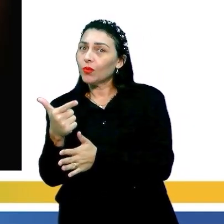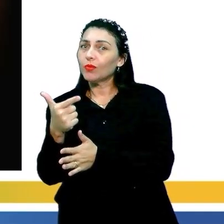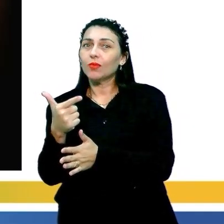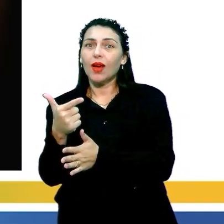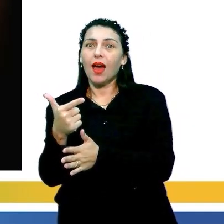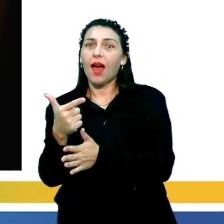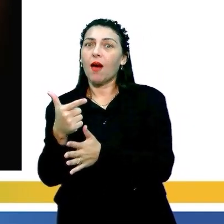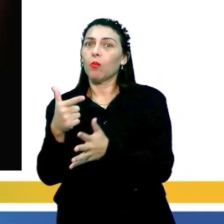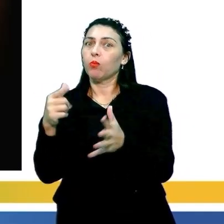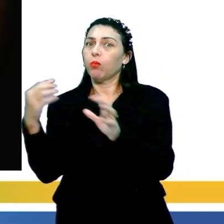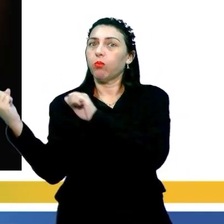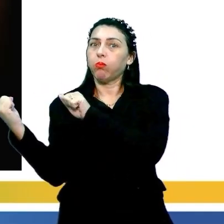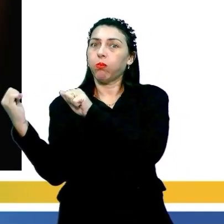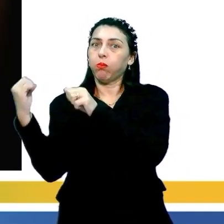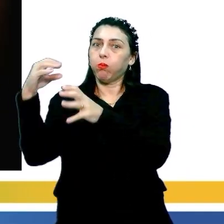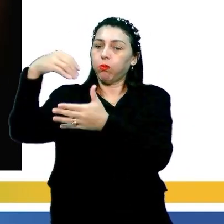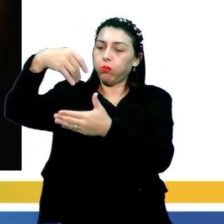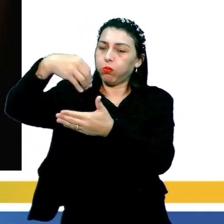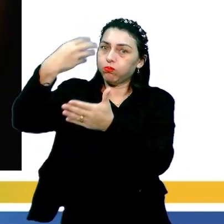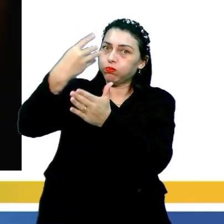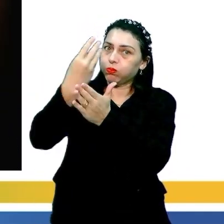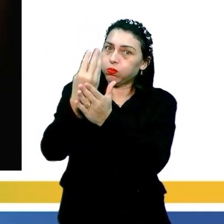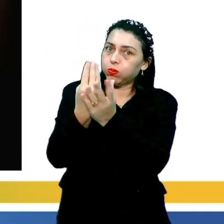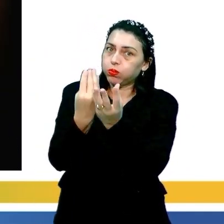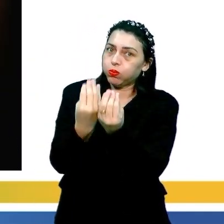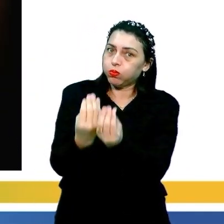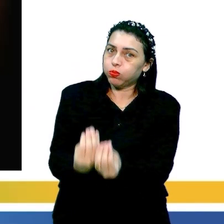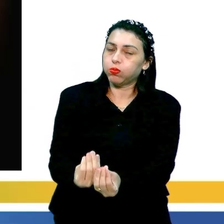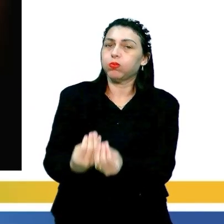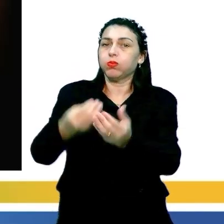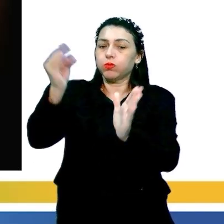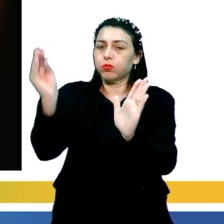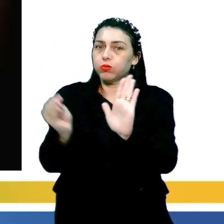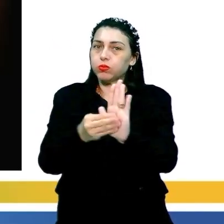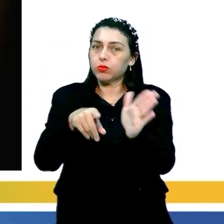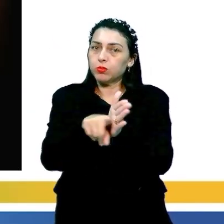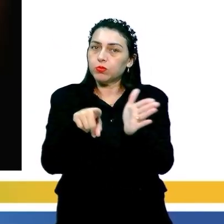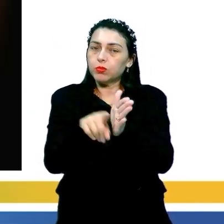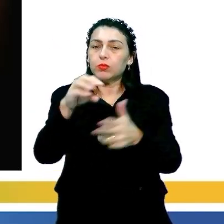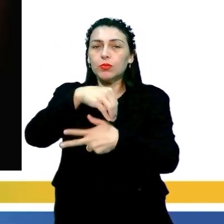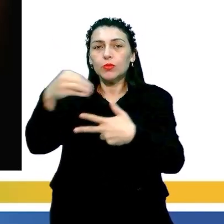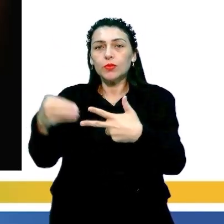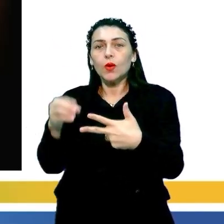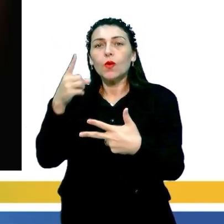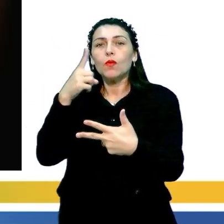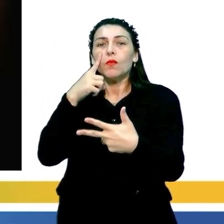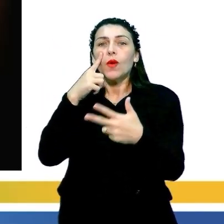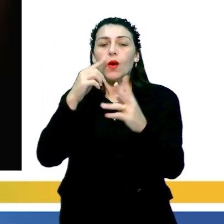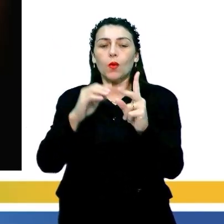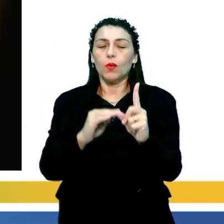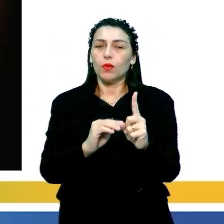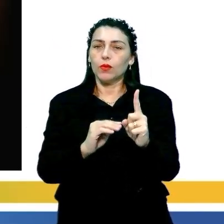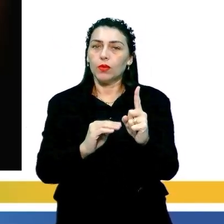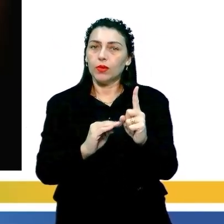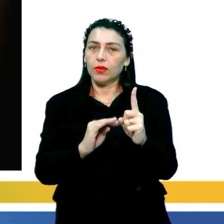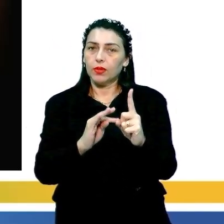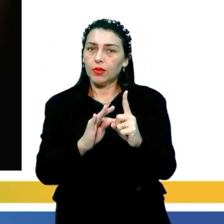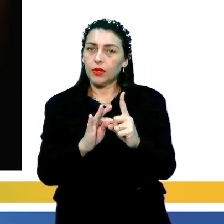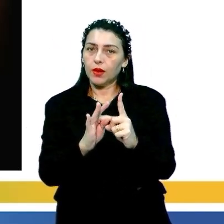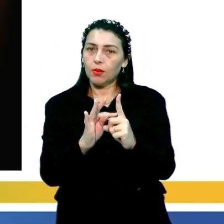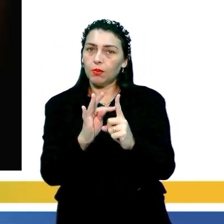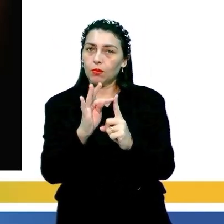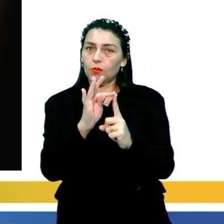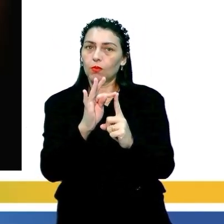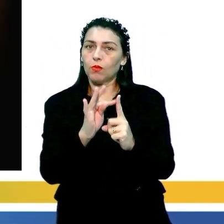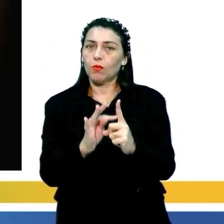Eles despencam, tá? Olha aí na nossa tela o superaquecimento global novamente. Olha aí o termômetro, nosso planeta mais